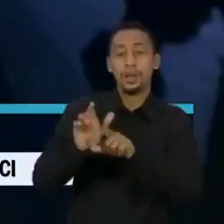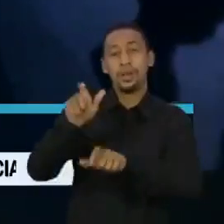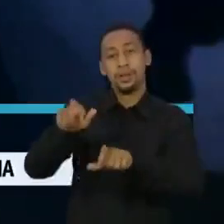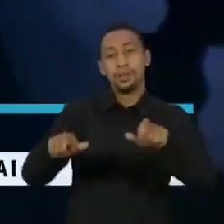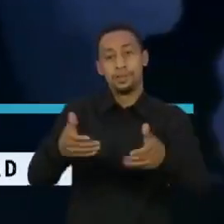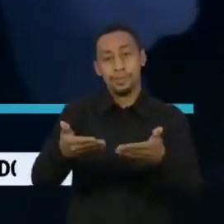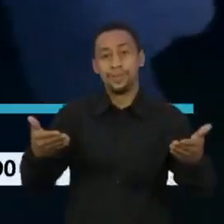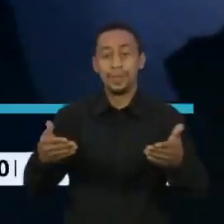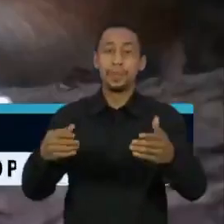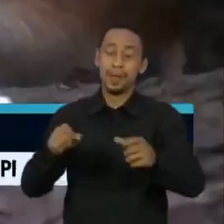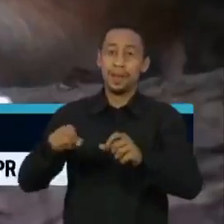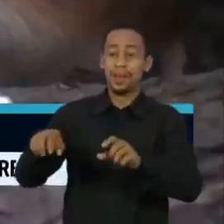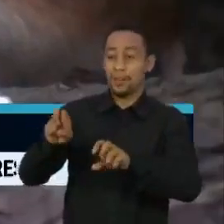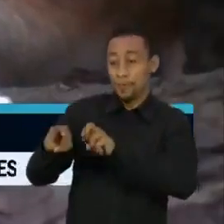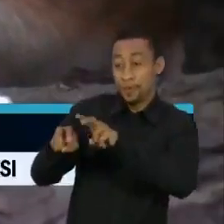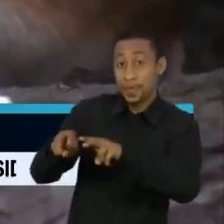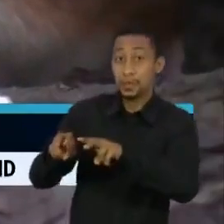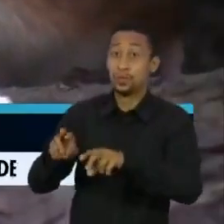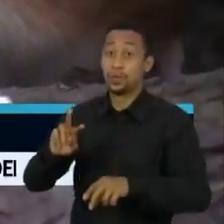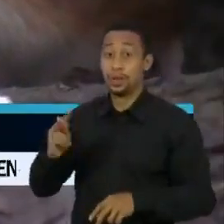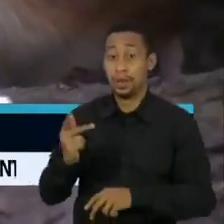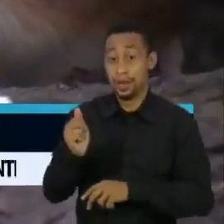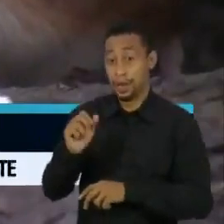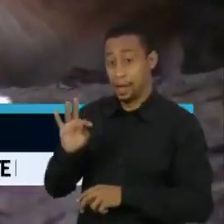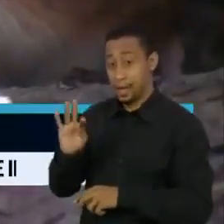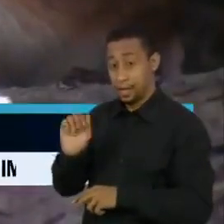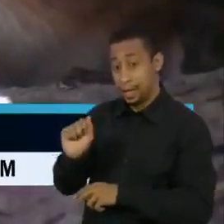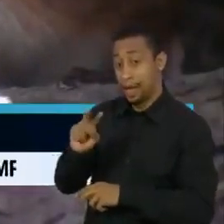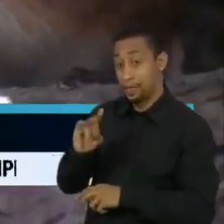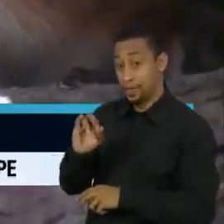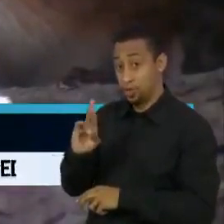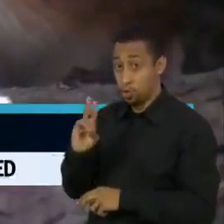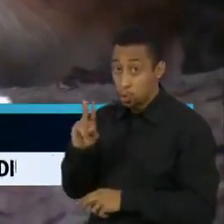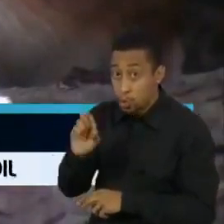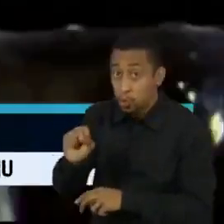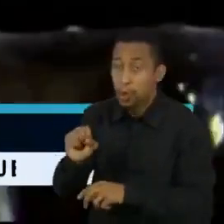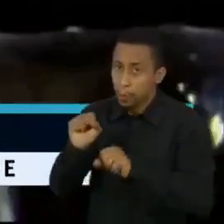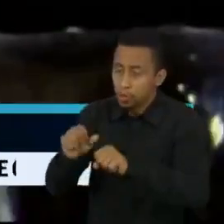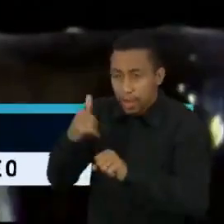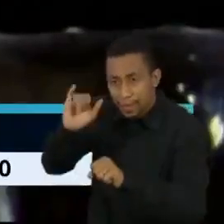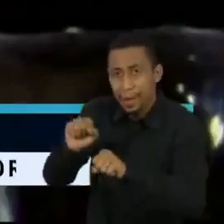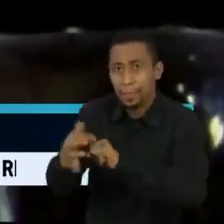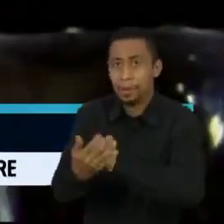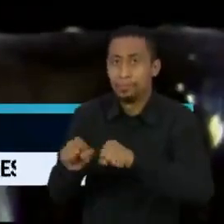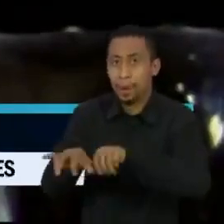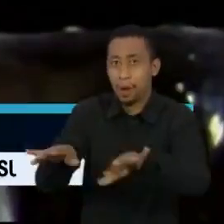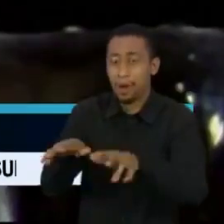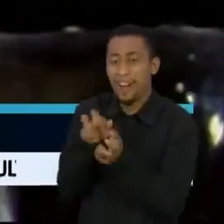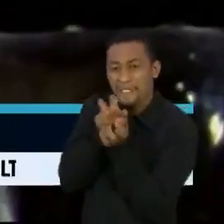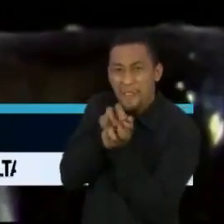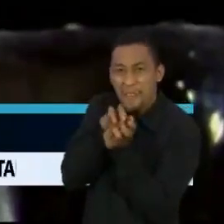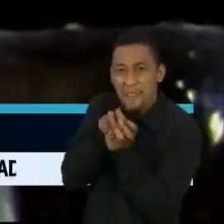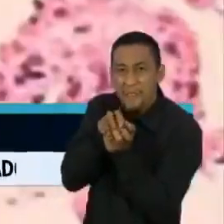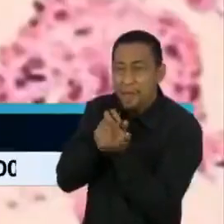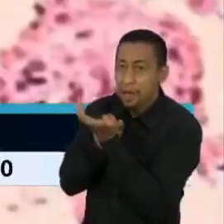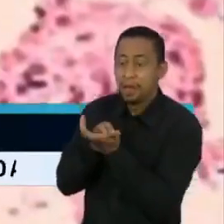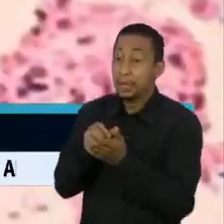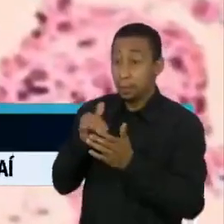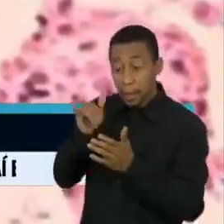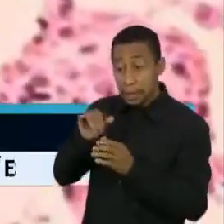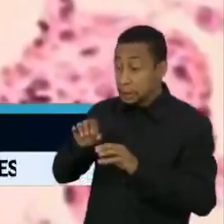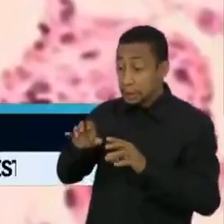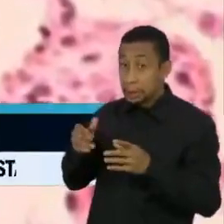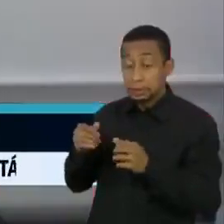transmitem o hantavírus. Pequenos roedores que até parecem inofensivos, mas transmitem uma doença fatal,